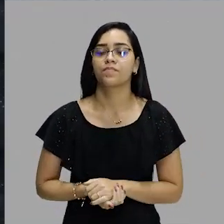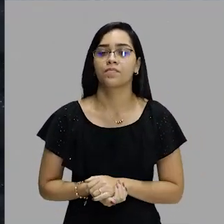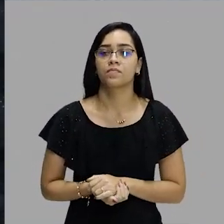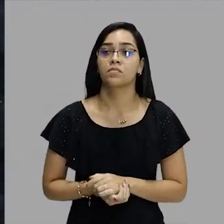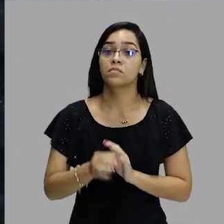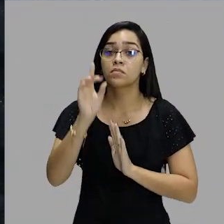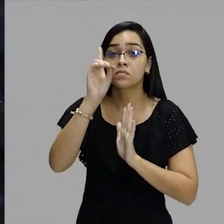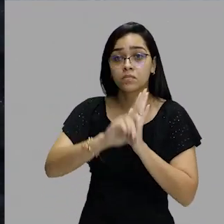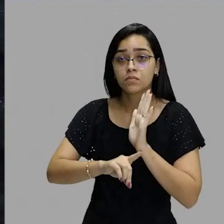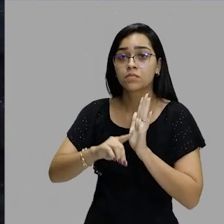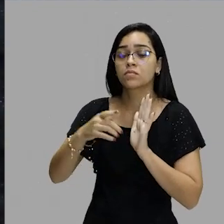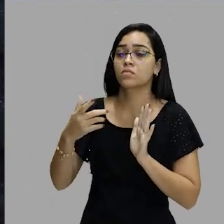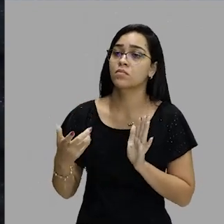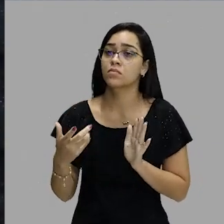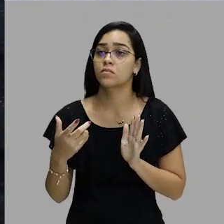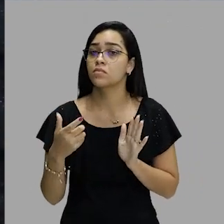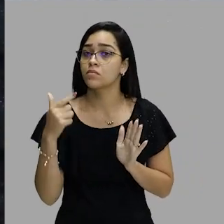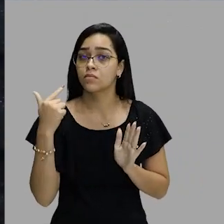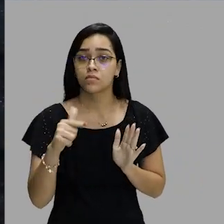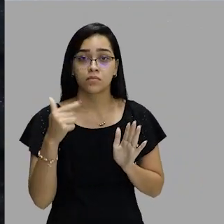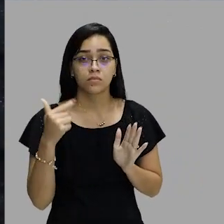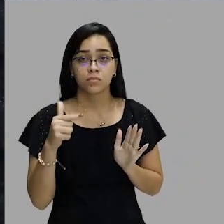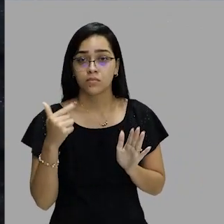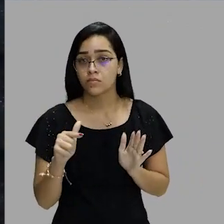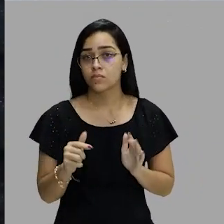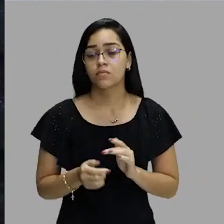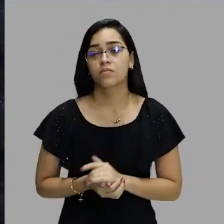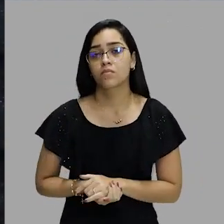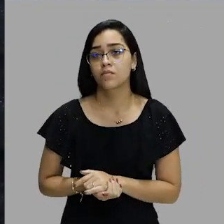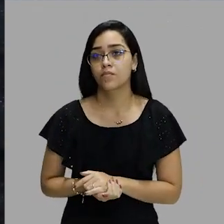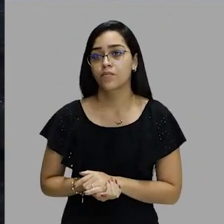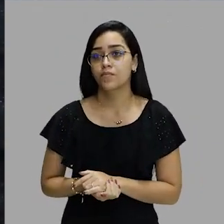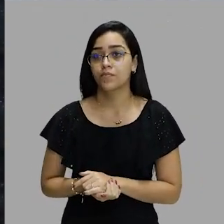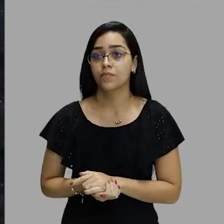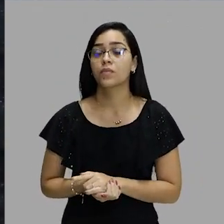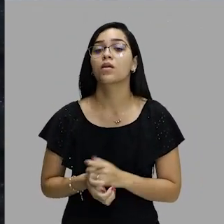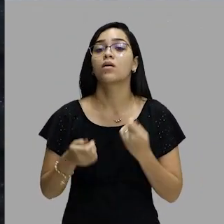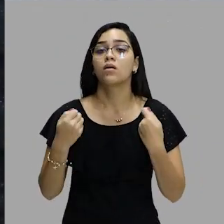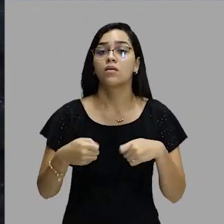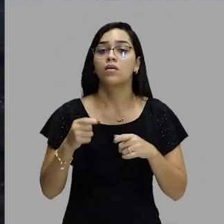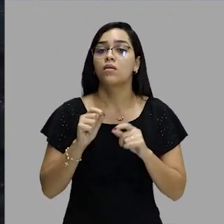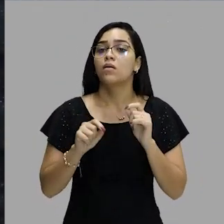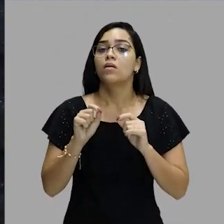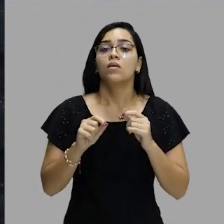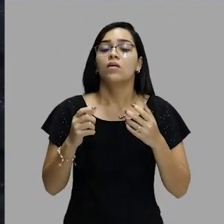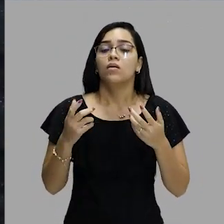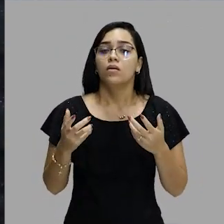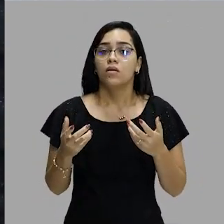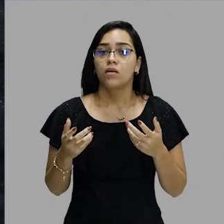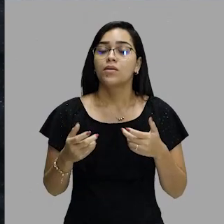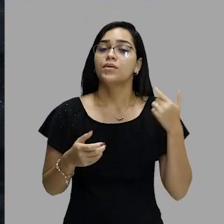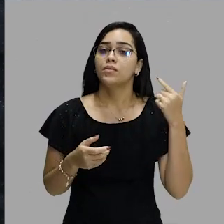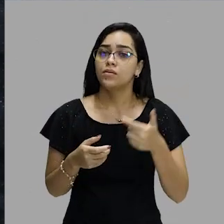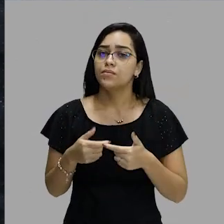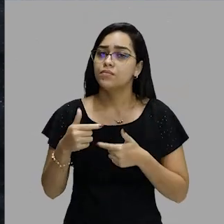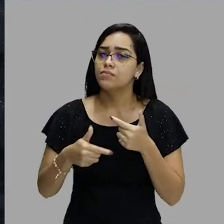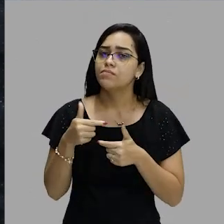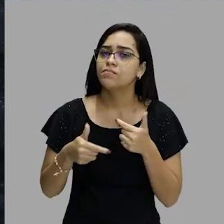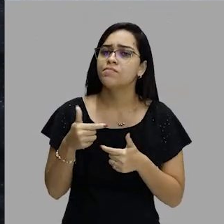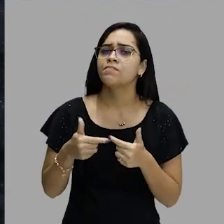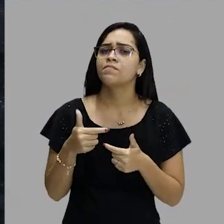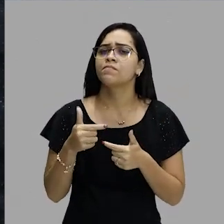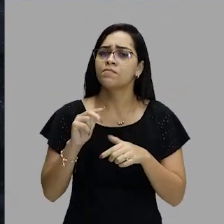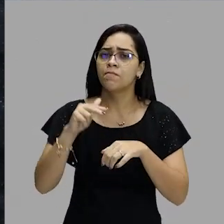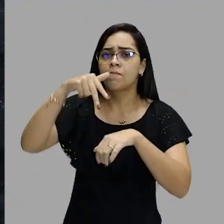né? Direitos esse que não existia para eles. Então, eles precisavam Eles precisaram lutar, se